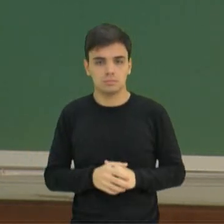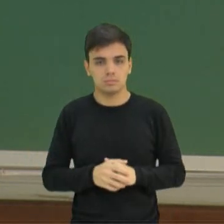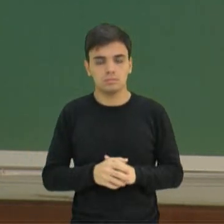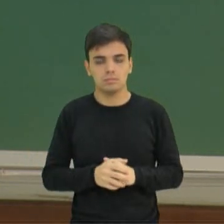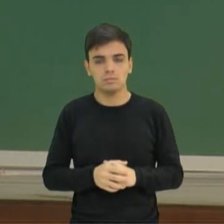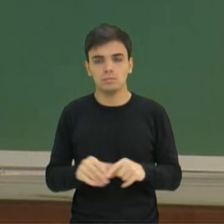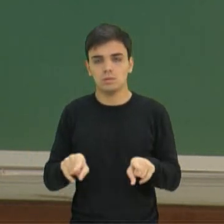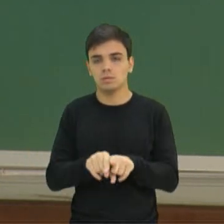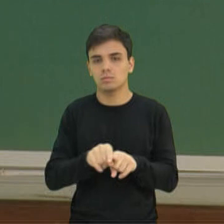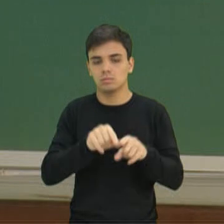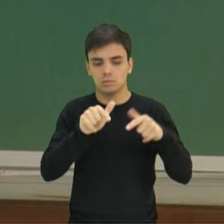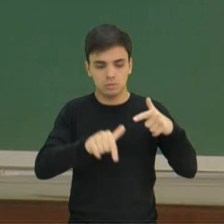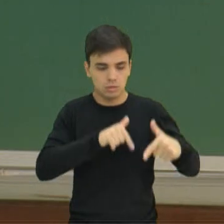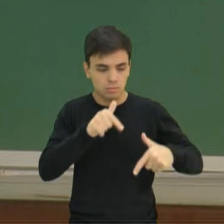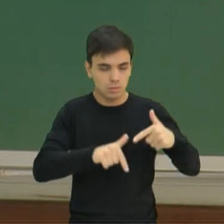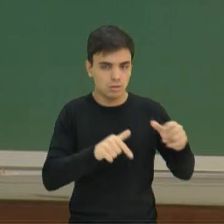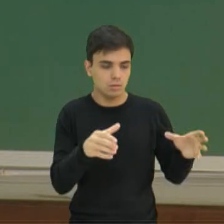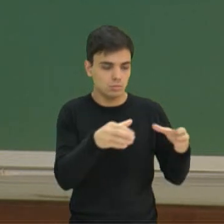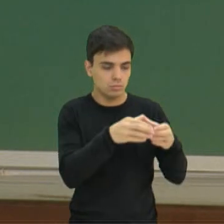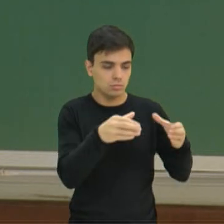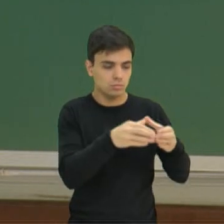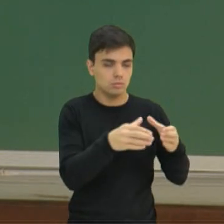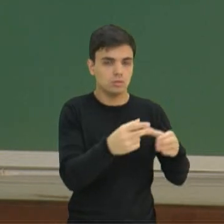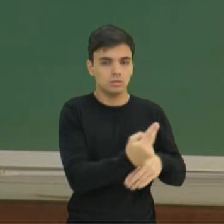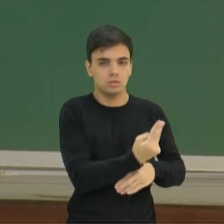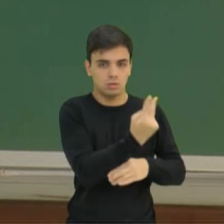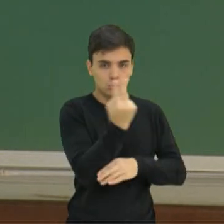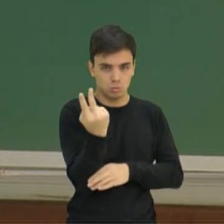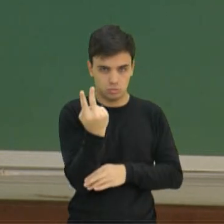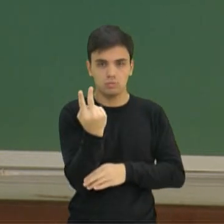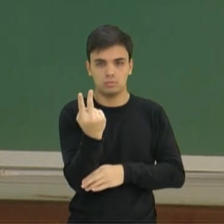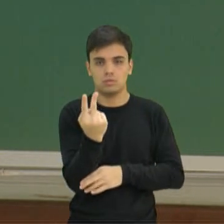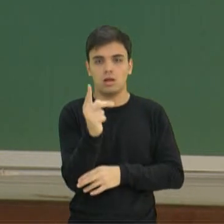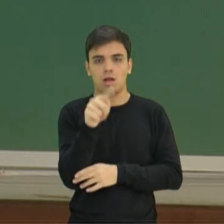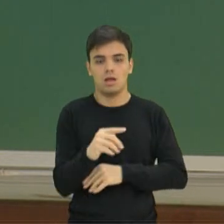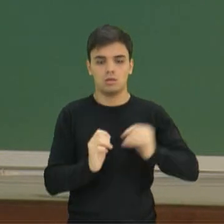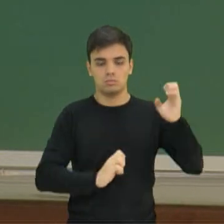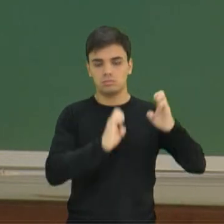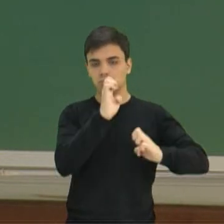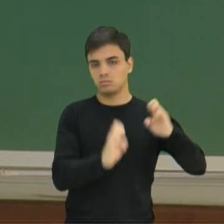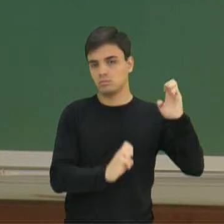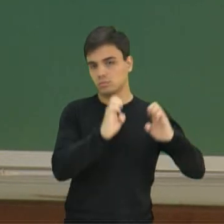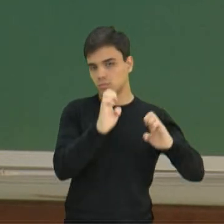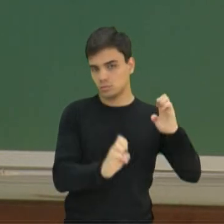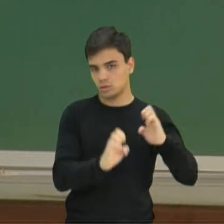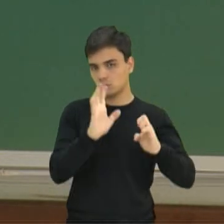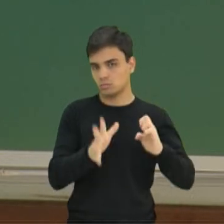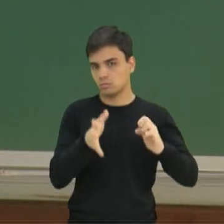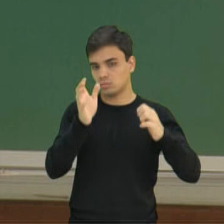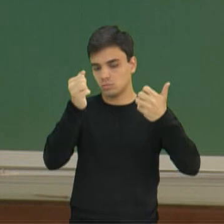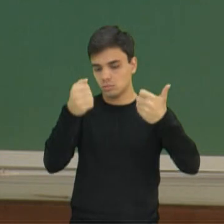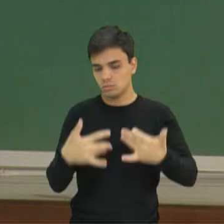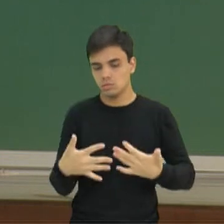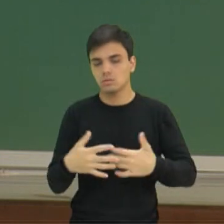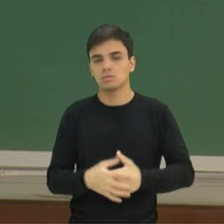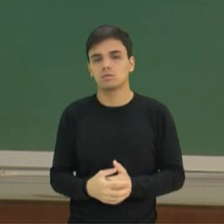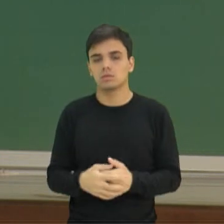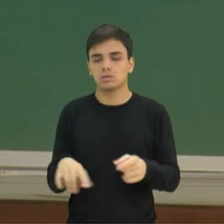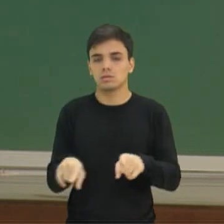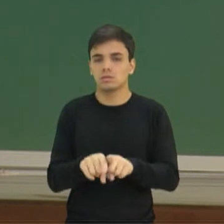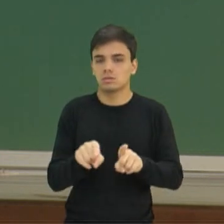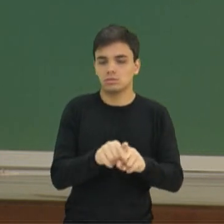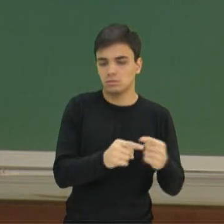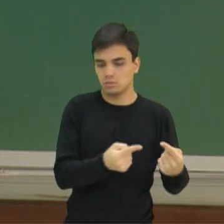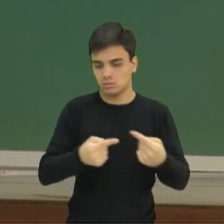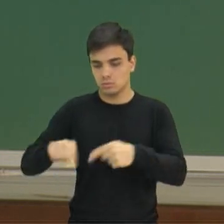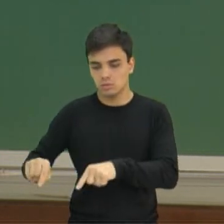atividades do setor secundário, que é a indústria, que a gente também falou, até não coloquei aqui no resuminho, também impactam